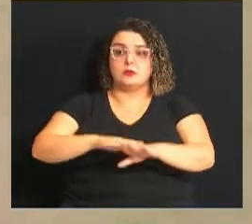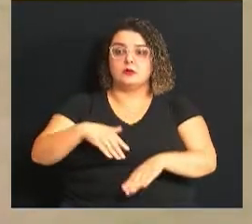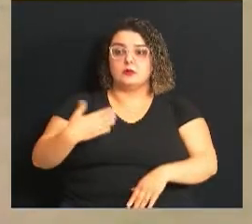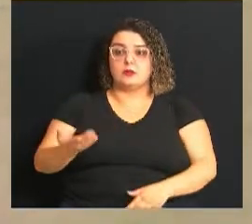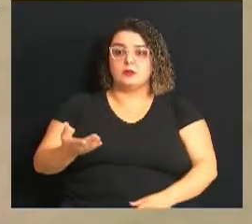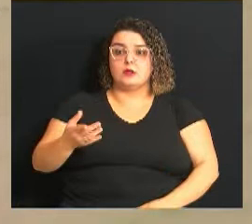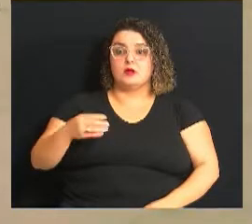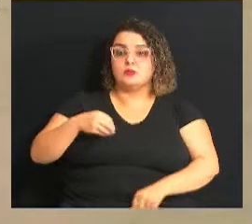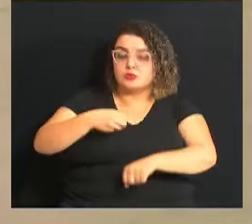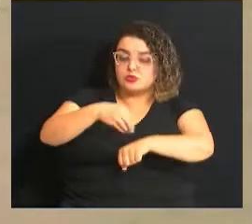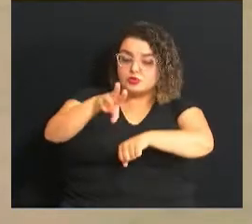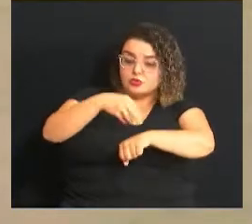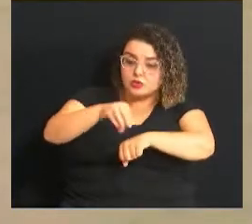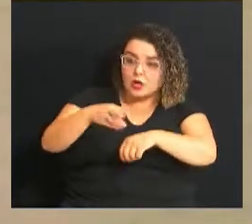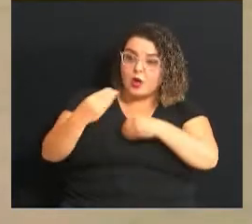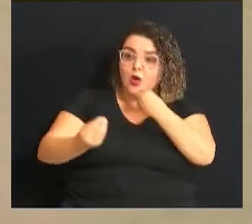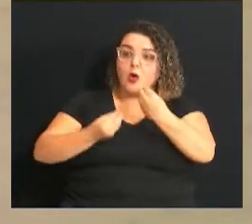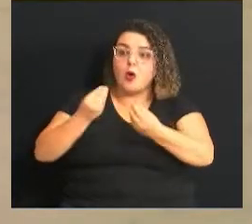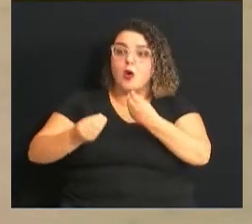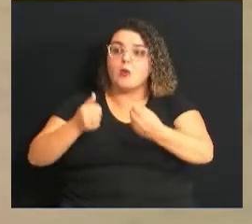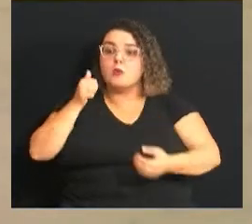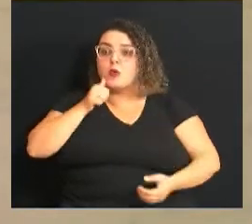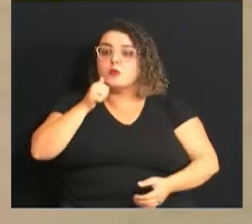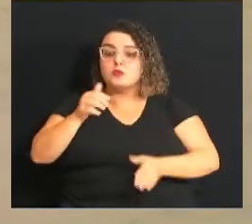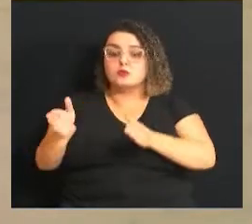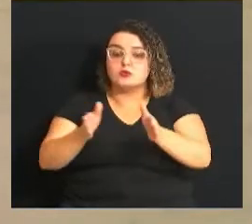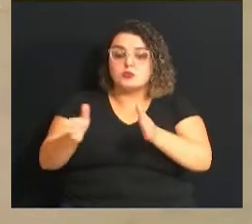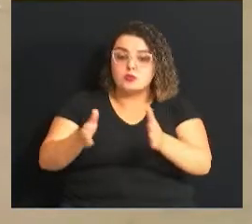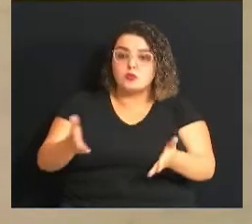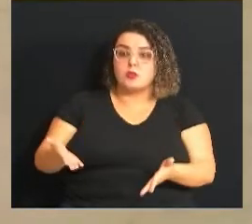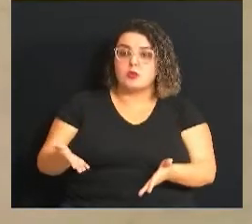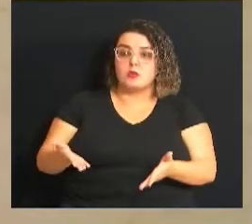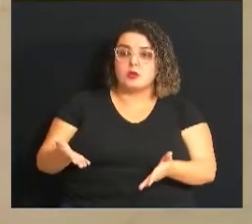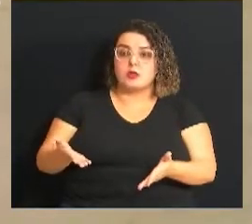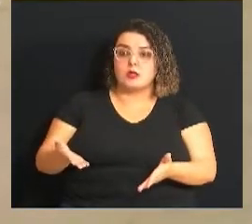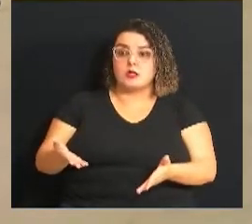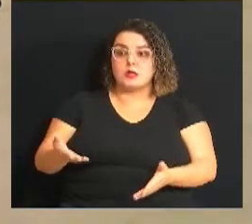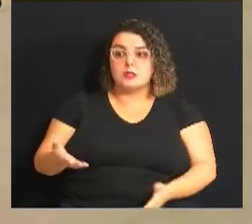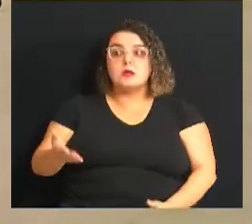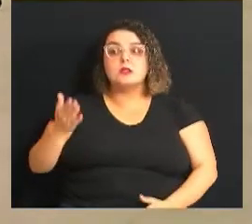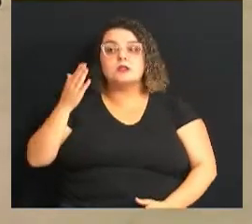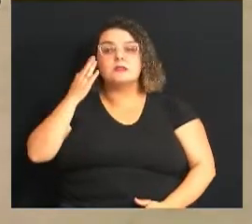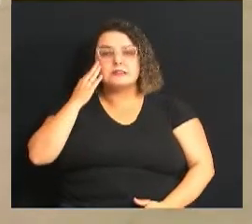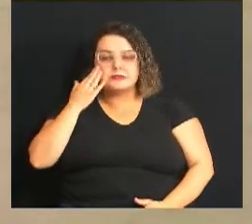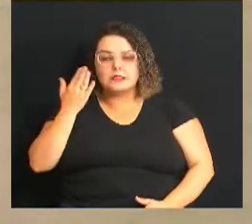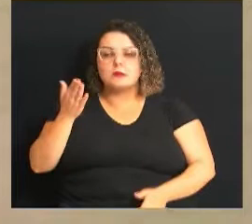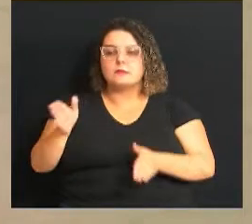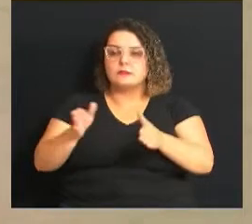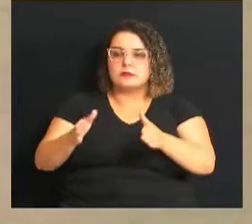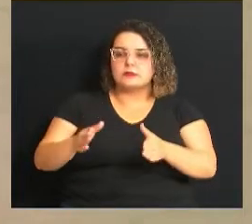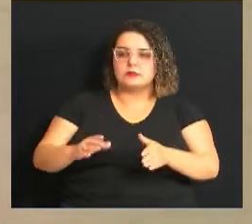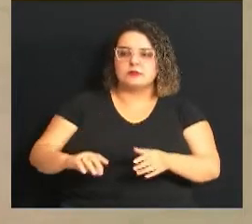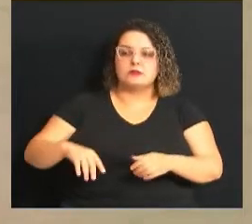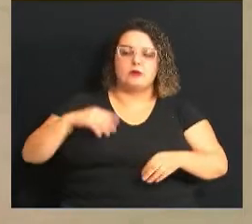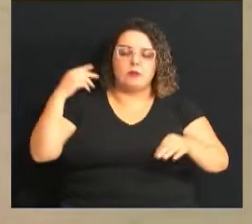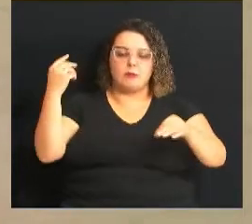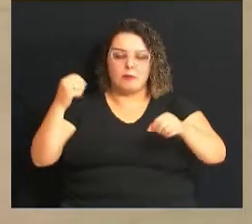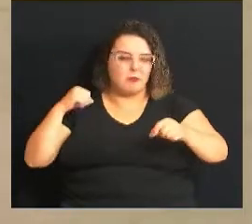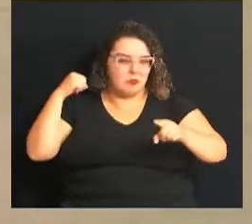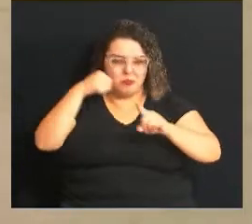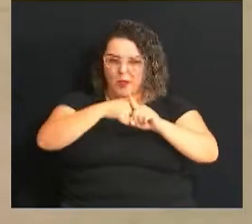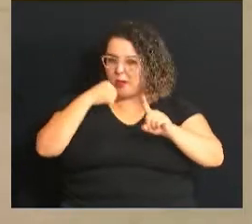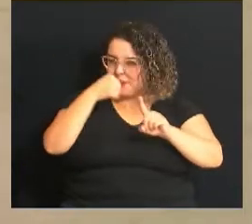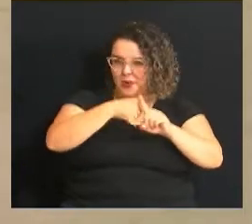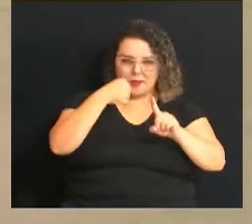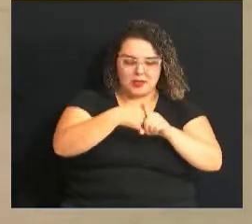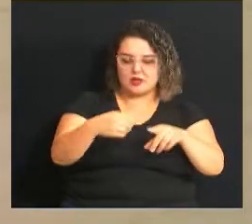dicas de como essa mulher, no momento em que ela prevê ou que ela está numa situação de agressão dentro do seu lar, como